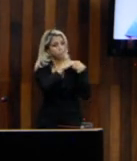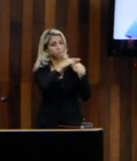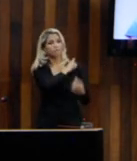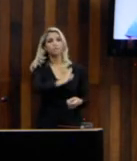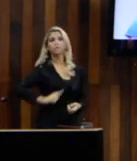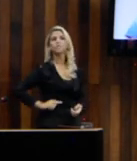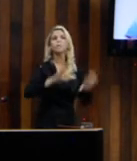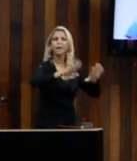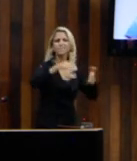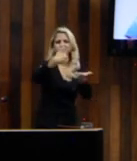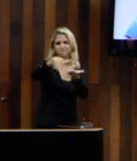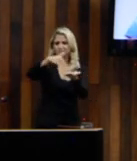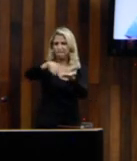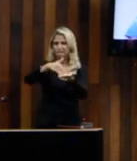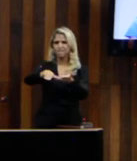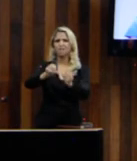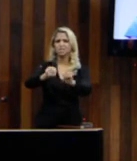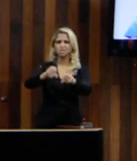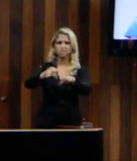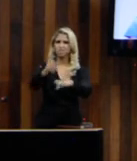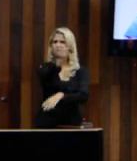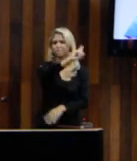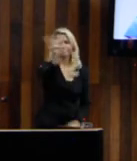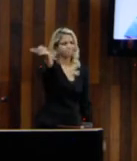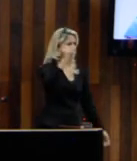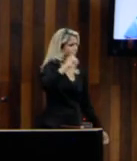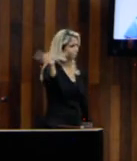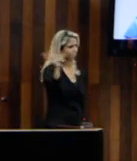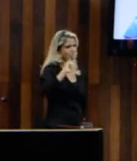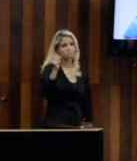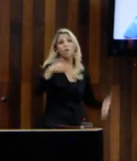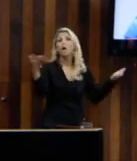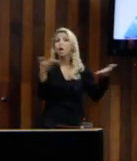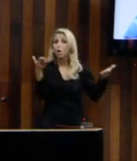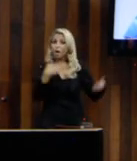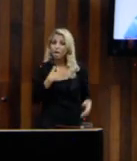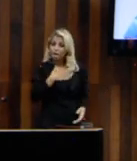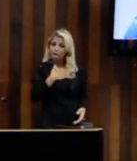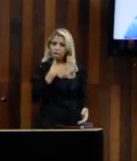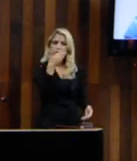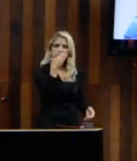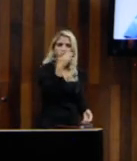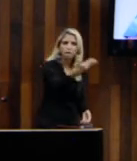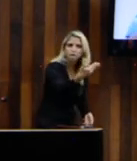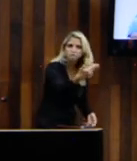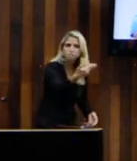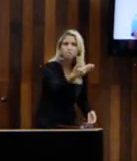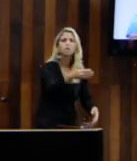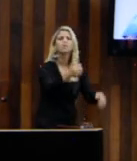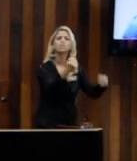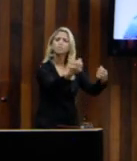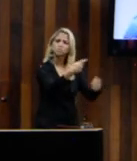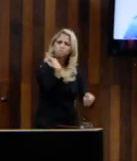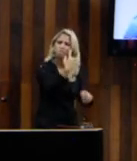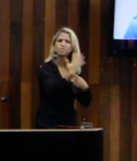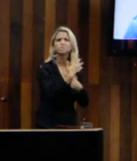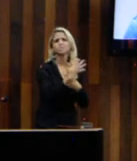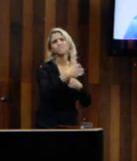próprio eleitão não. Então eu te peço humildemente, como líder do governo, nos ajude a reverter